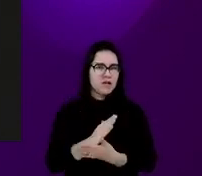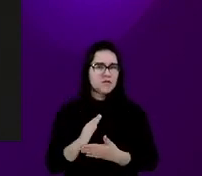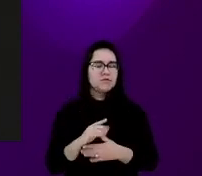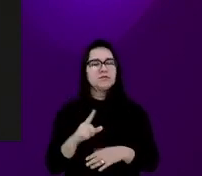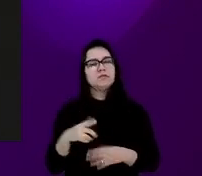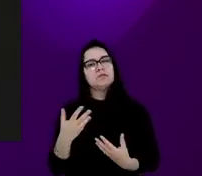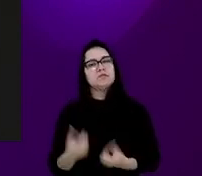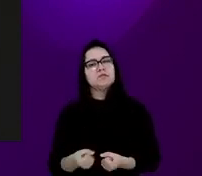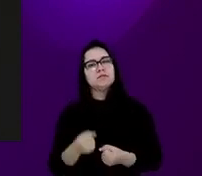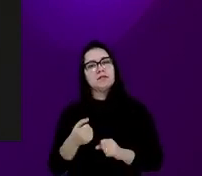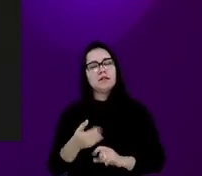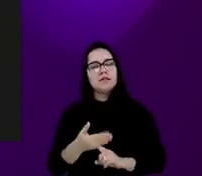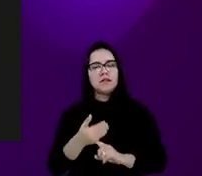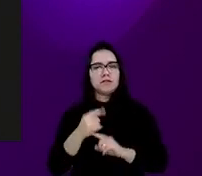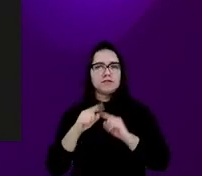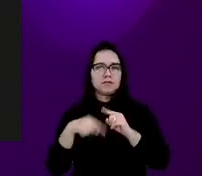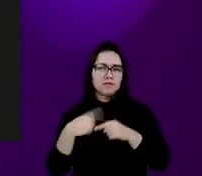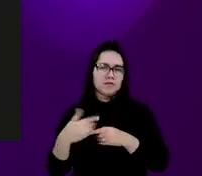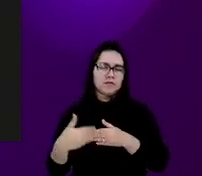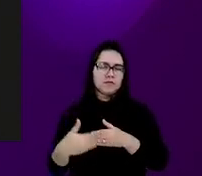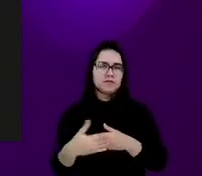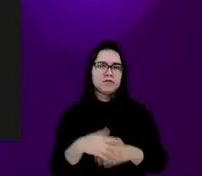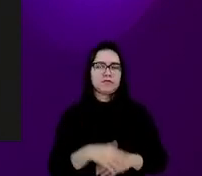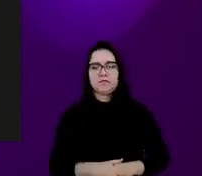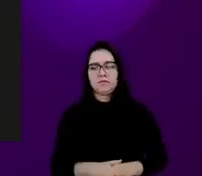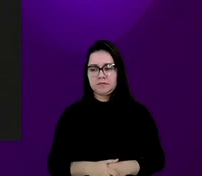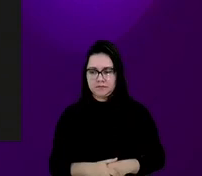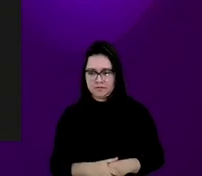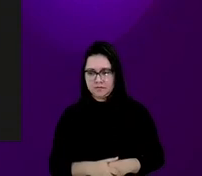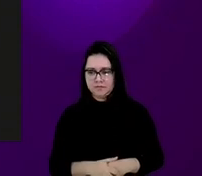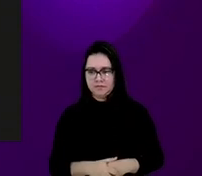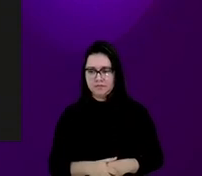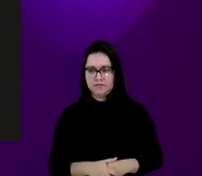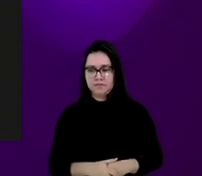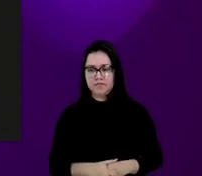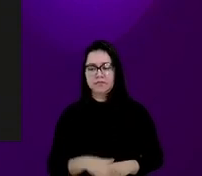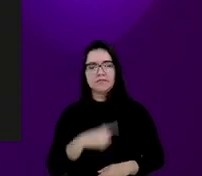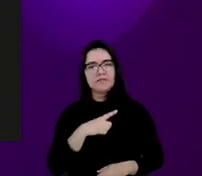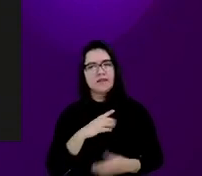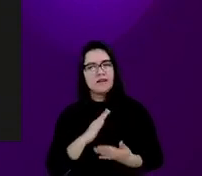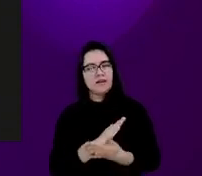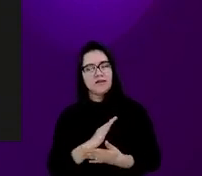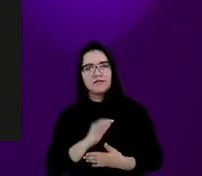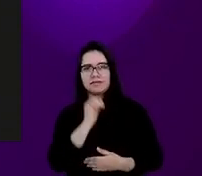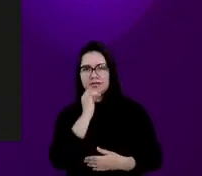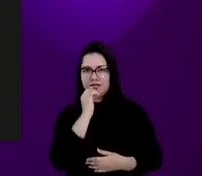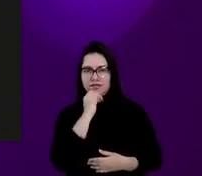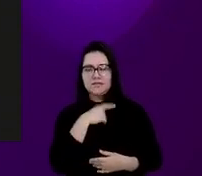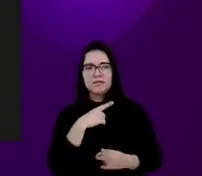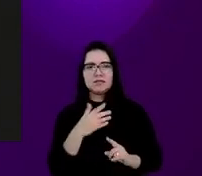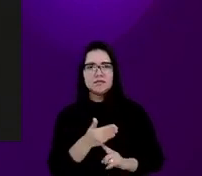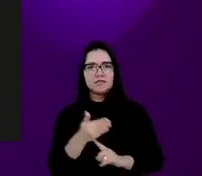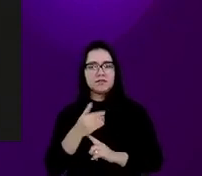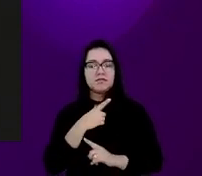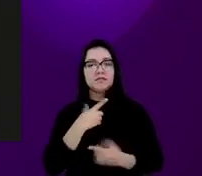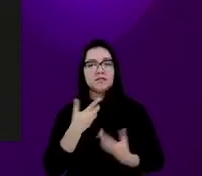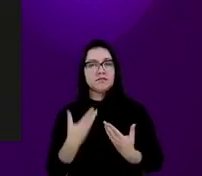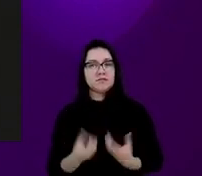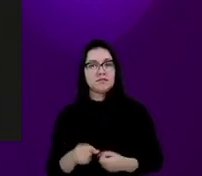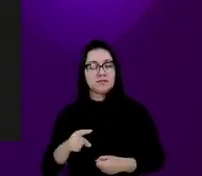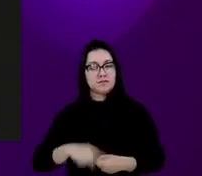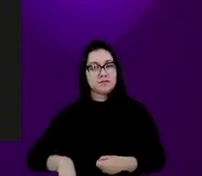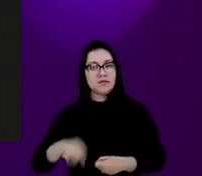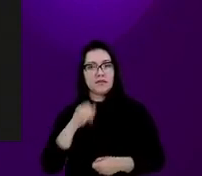a tecnologia já mais tardiamente, né? E a gente tem exemplos de tecnologias que foram adotadas, né? Por exemplo,